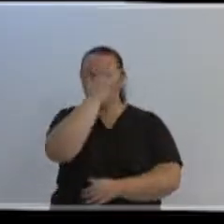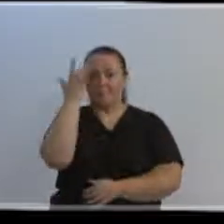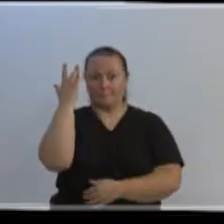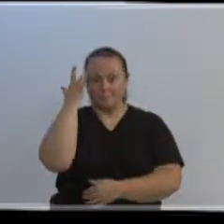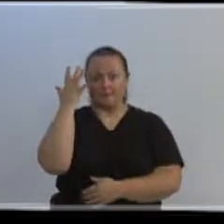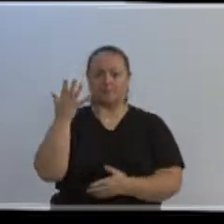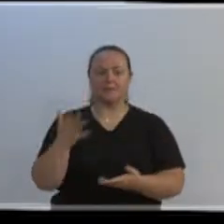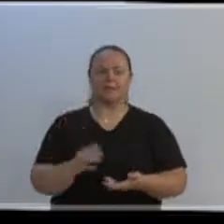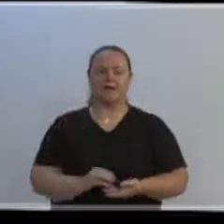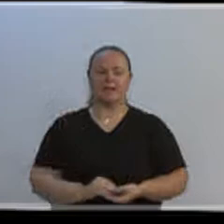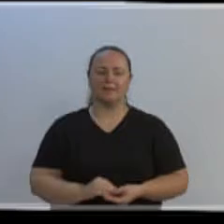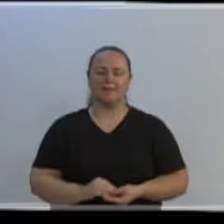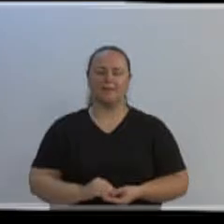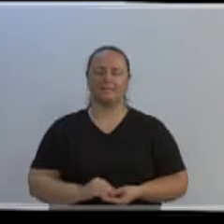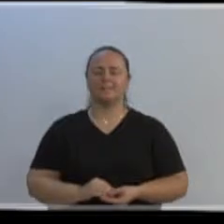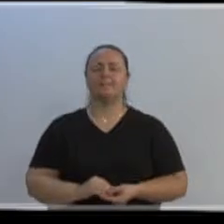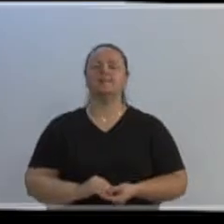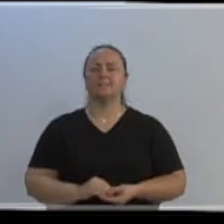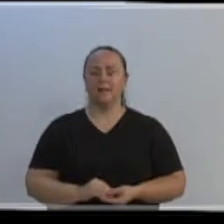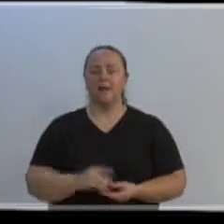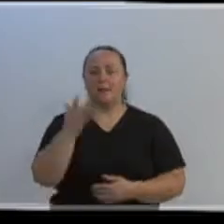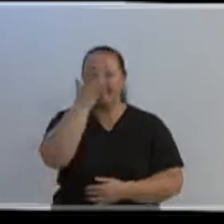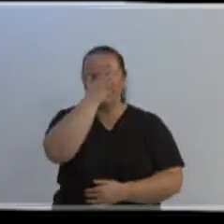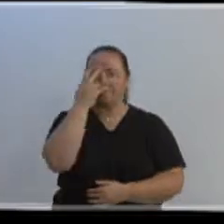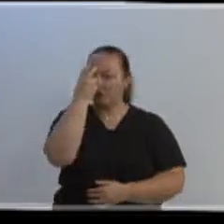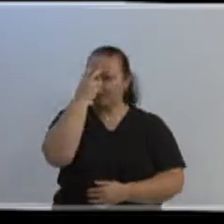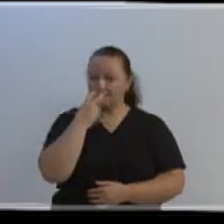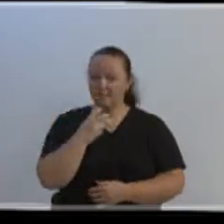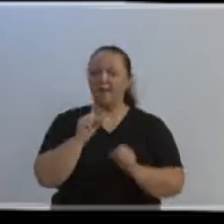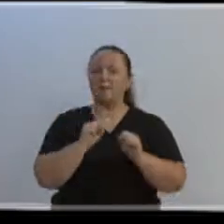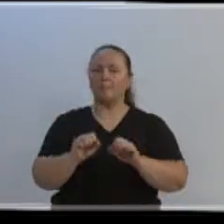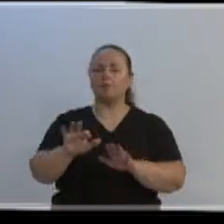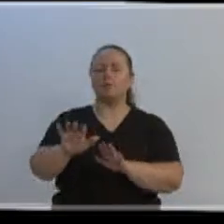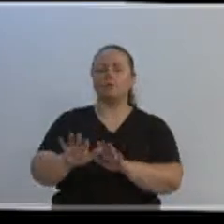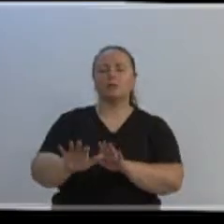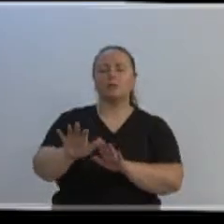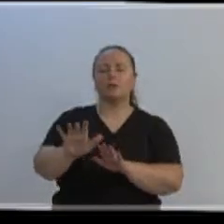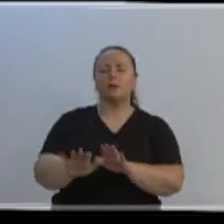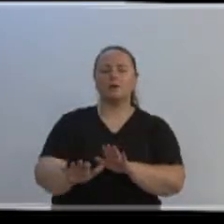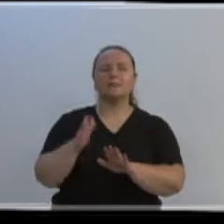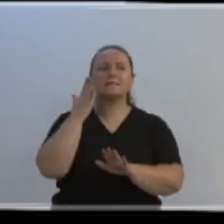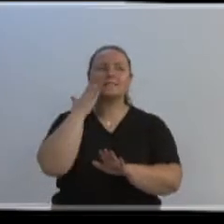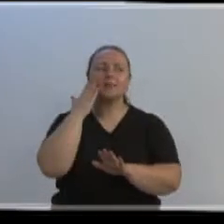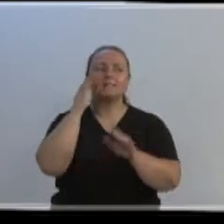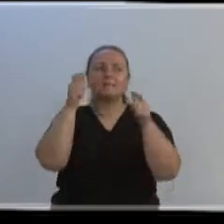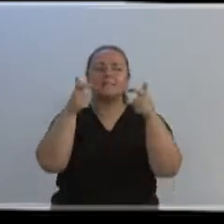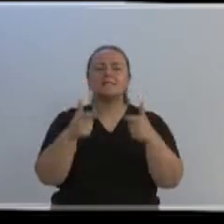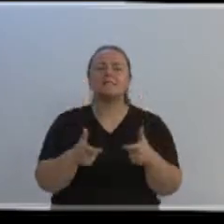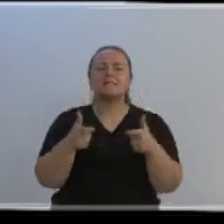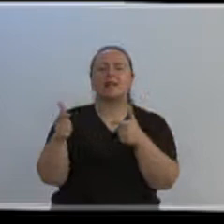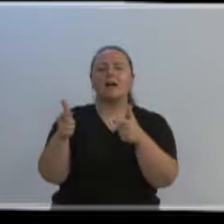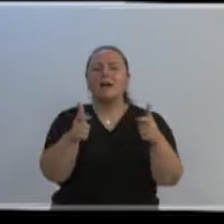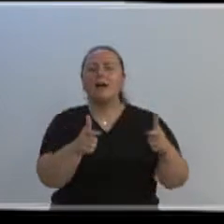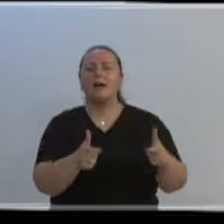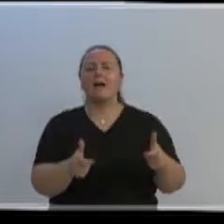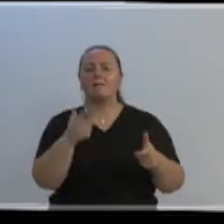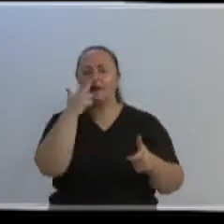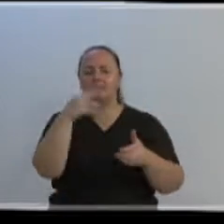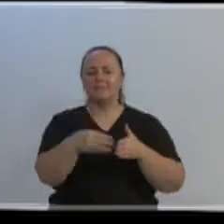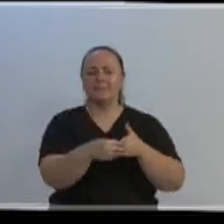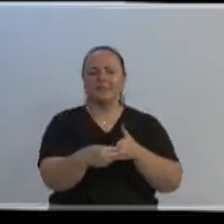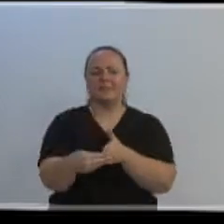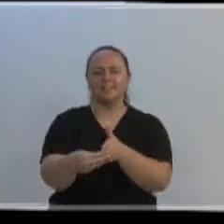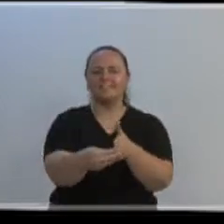e se locomoverem durante a oktoberfest dois dos mapas são gerais e foram colocados nas entradas da vila germânica